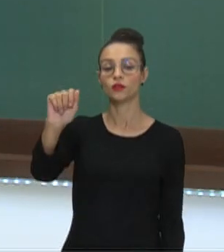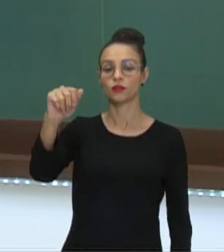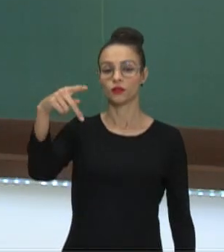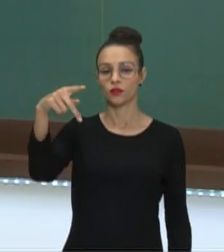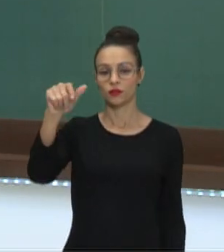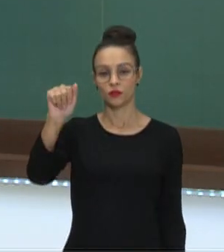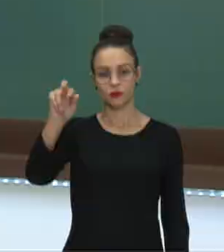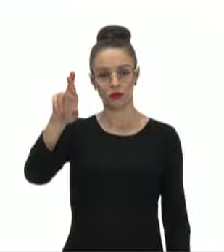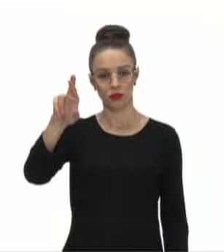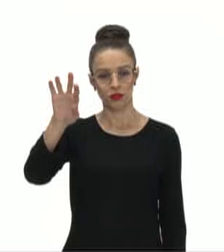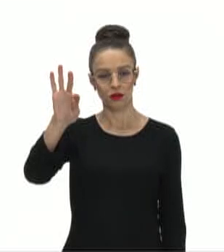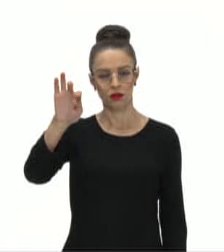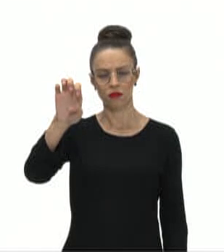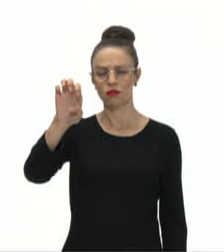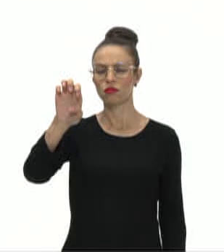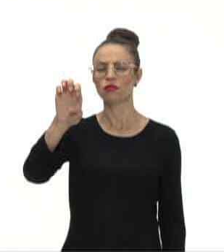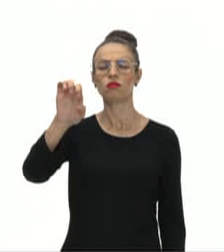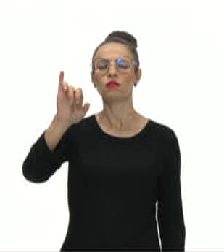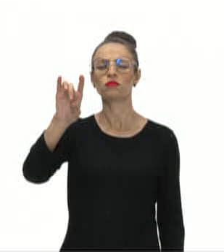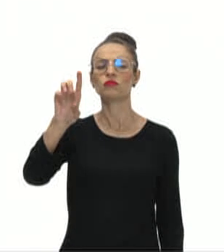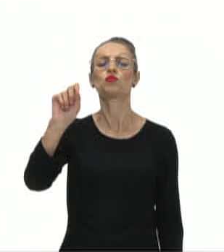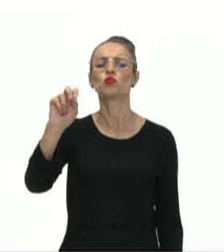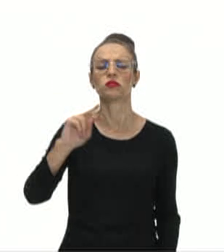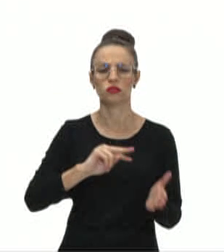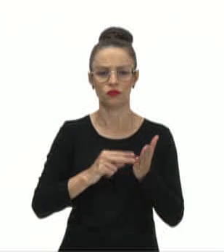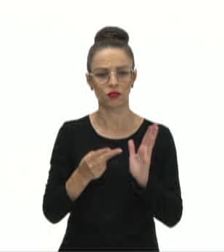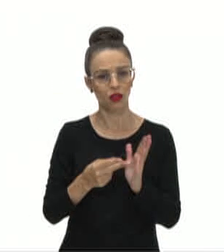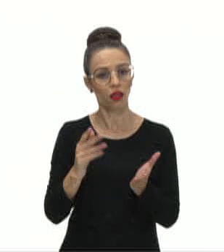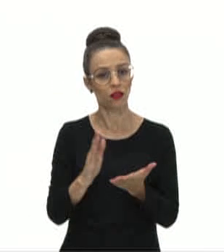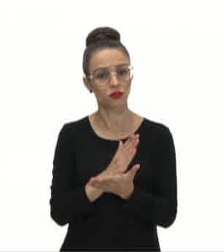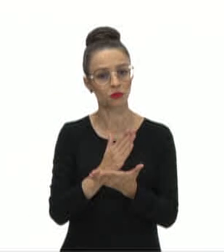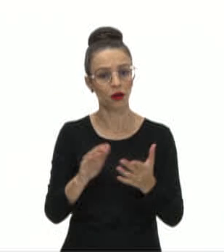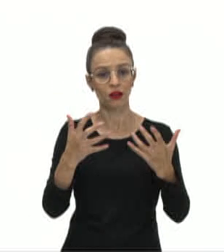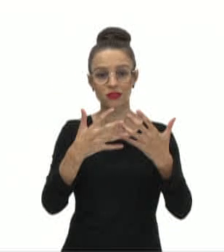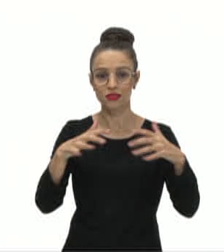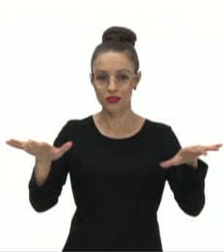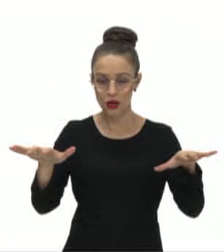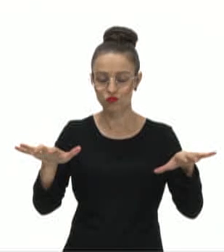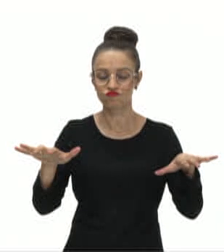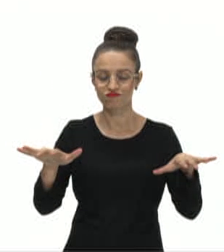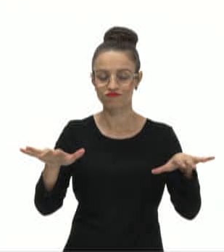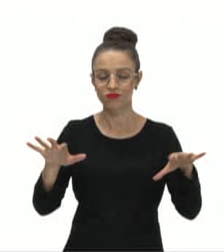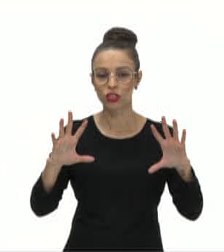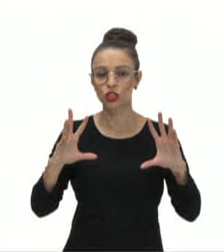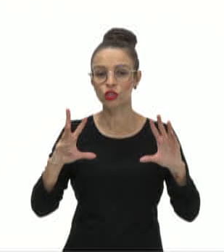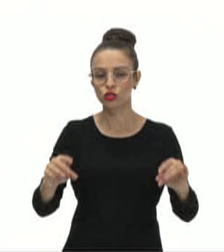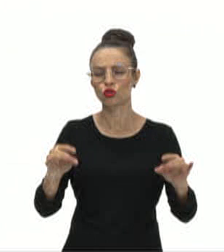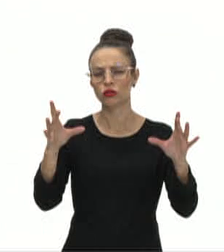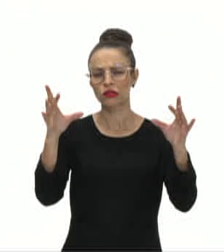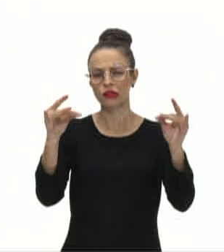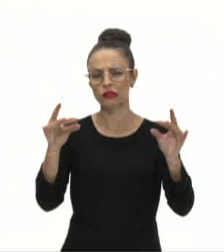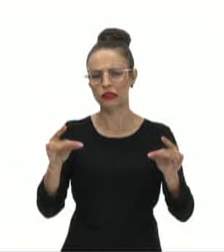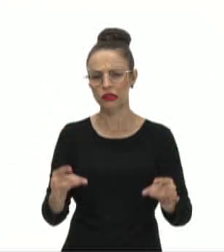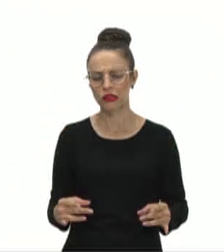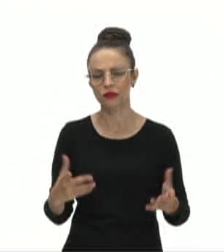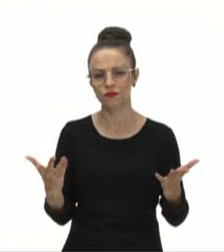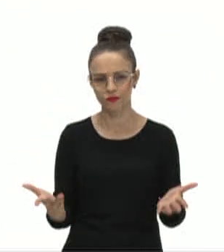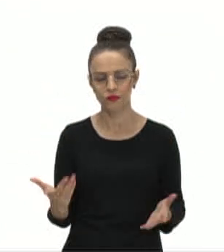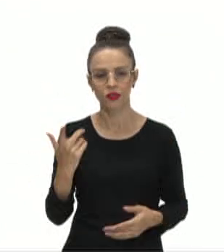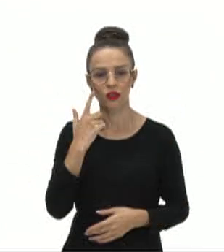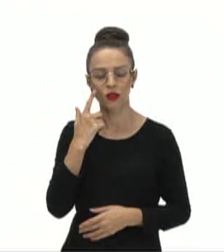Ele significa separação e foi a prática oficial da separação em todos os aspectos da vida. Tá?